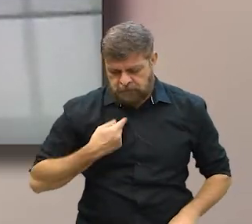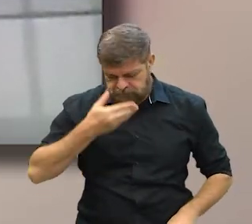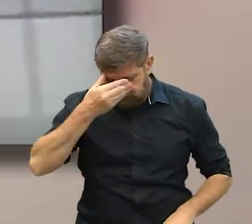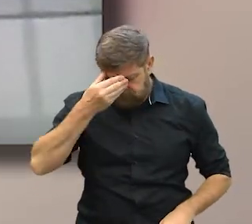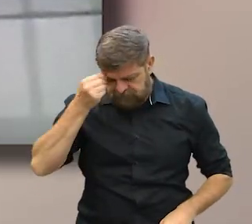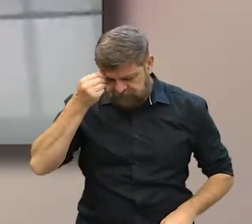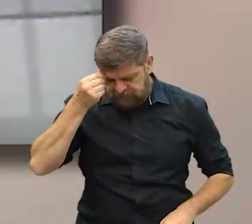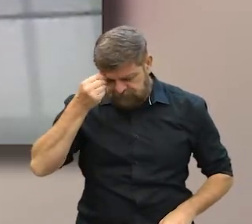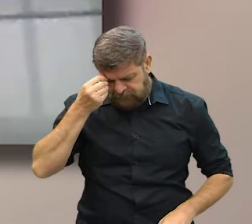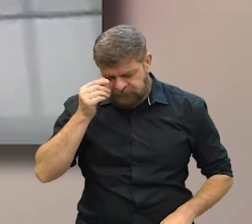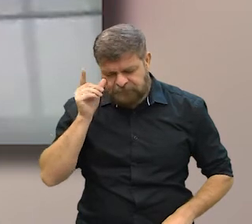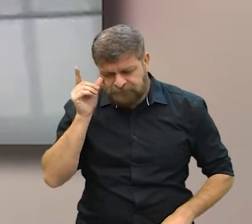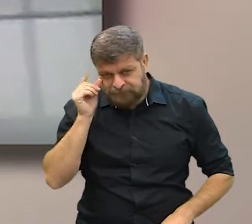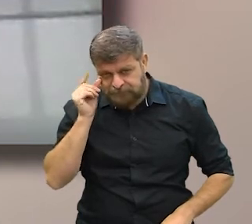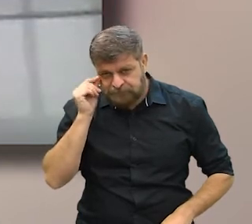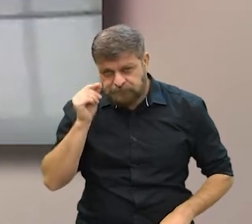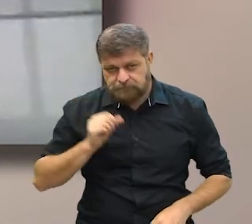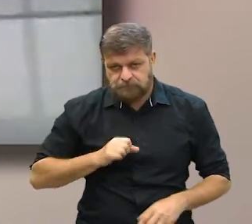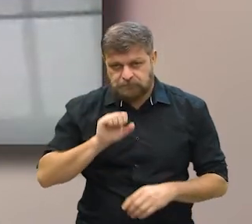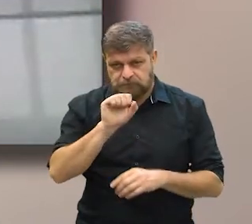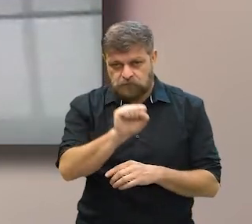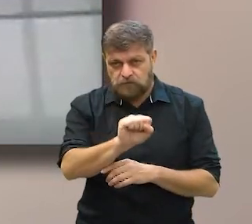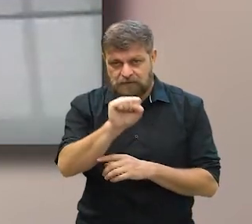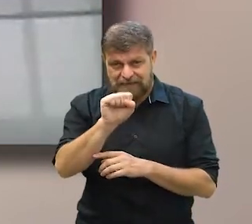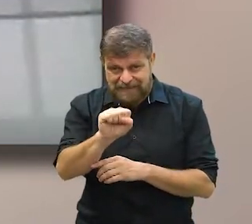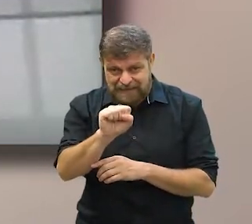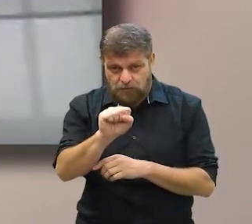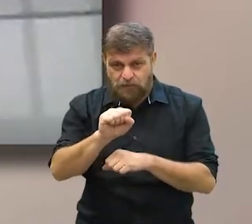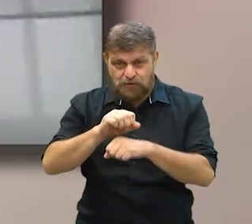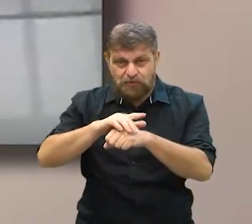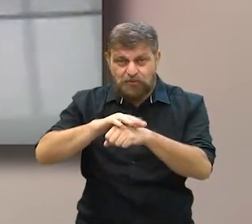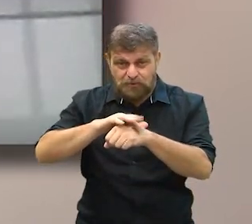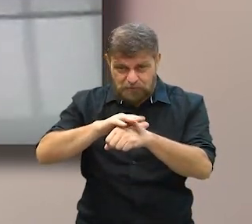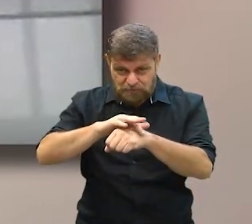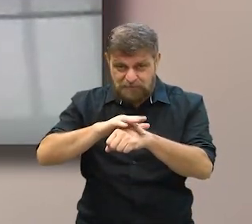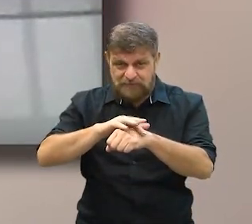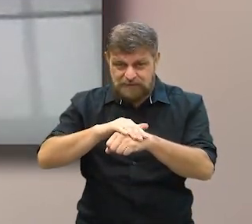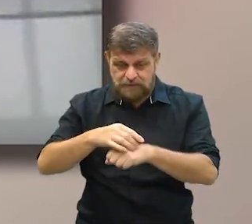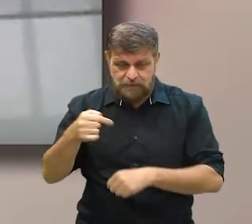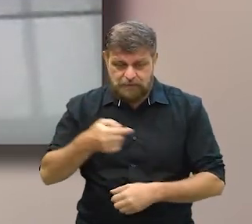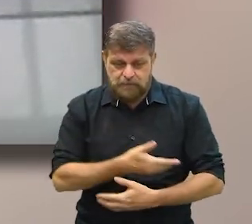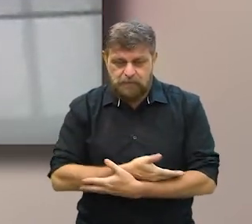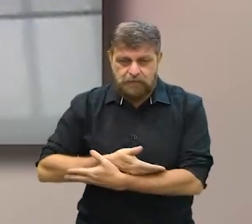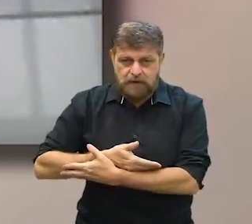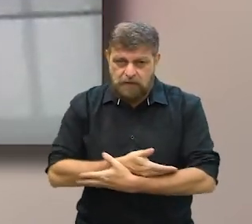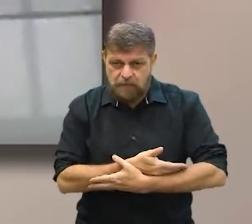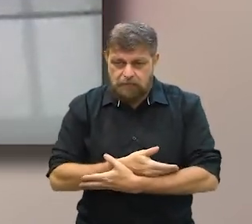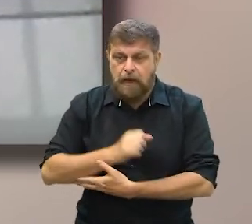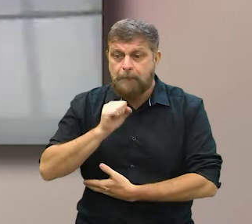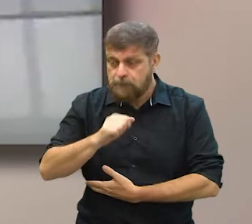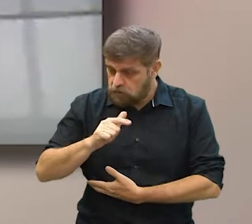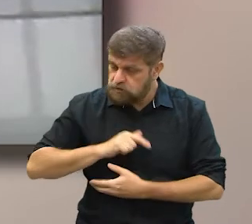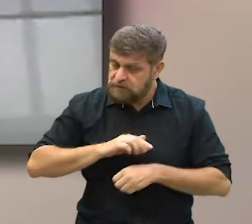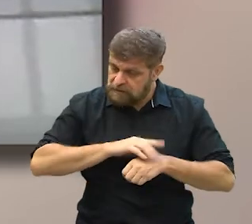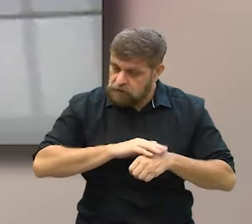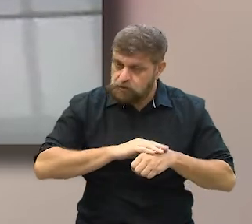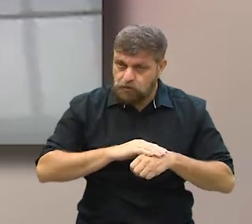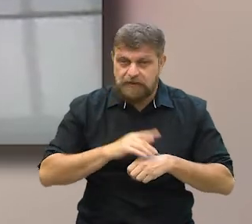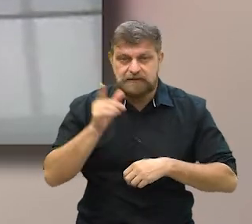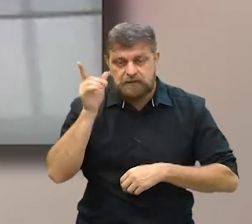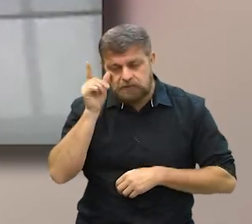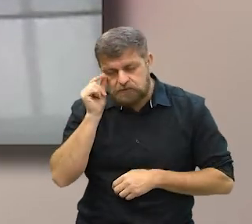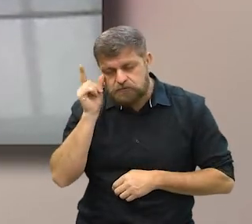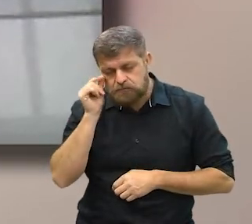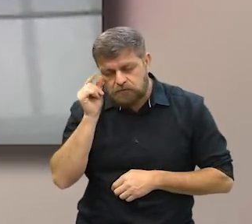minimizados, né? Assim, esquecidos. Né? O sono, gente, tem 88 doenças, né? E o